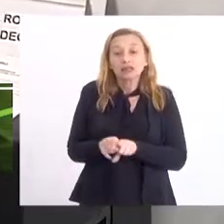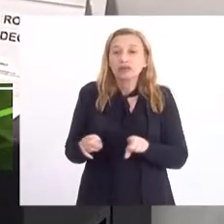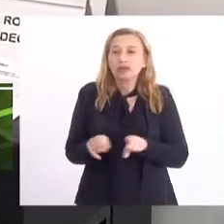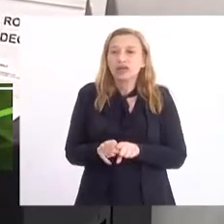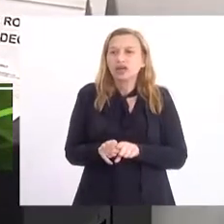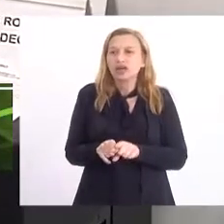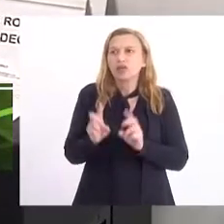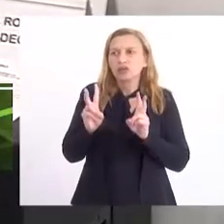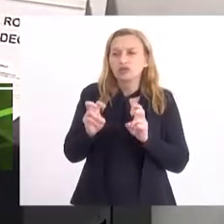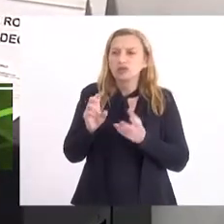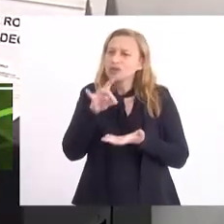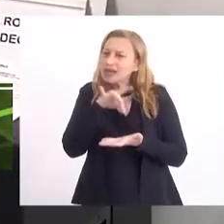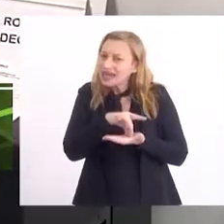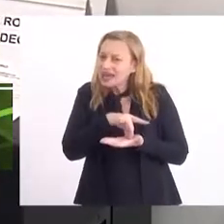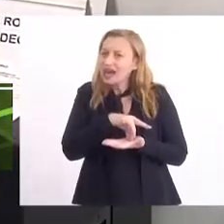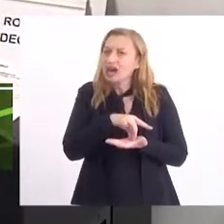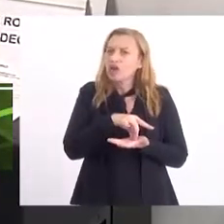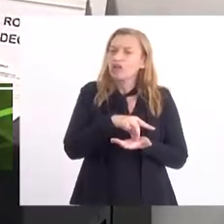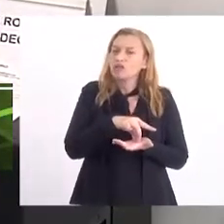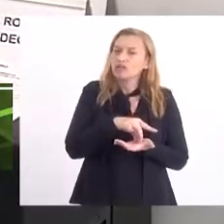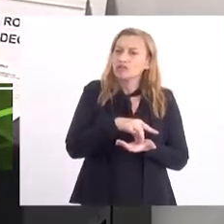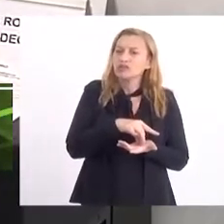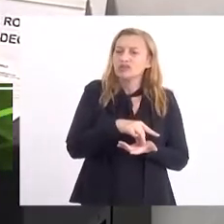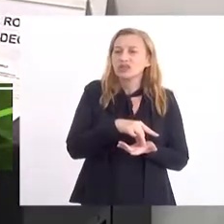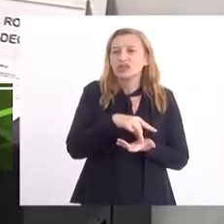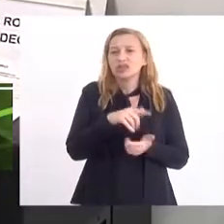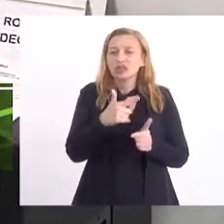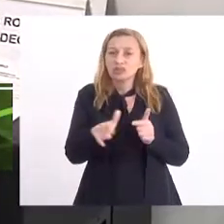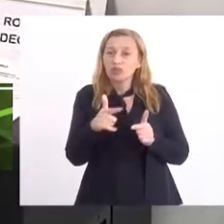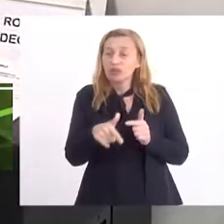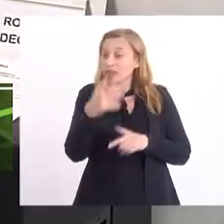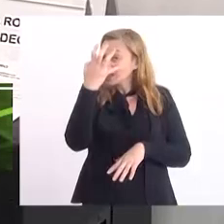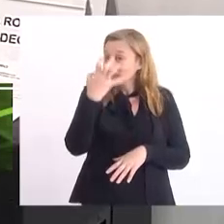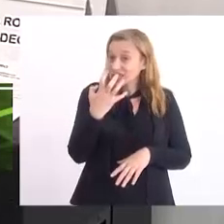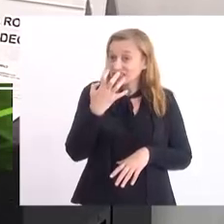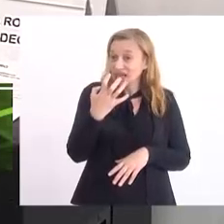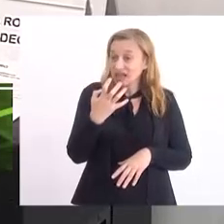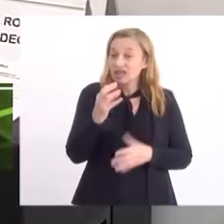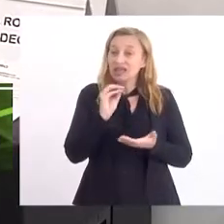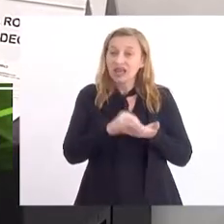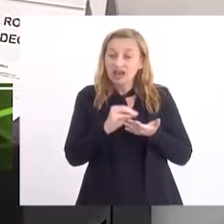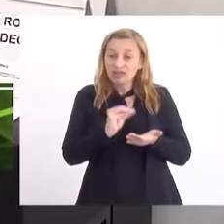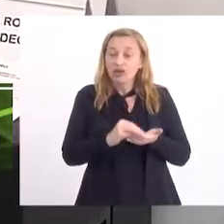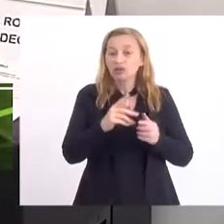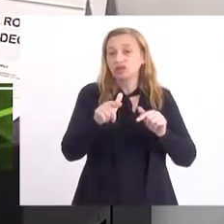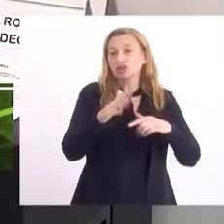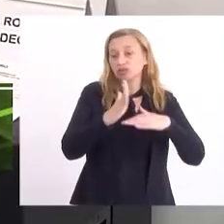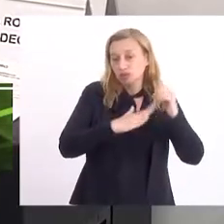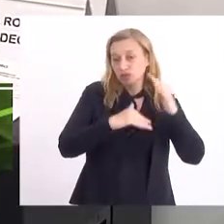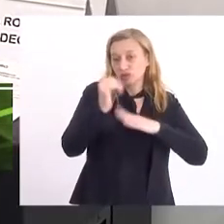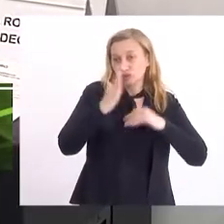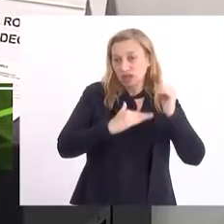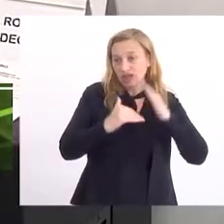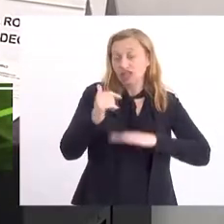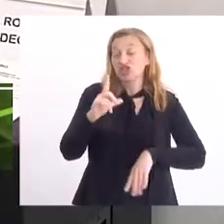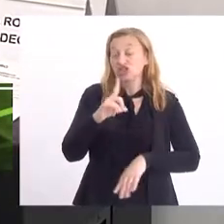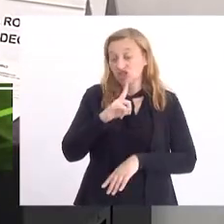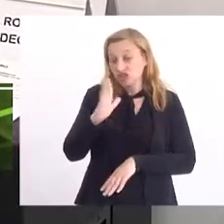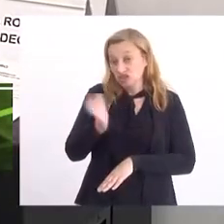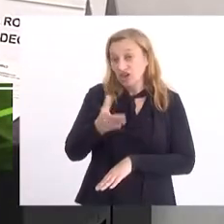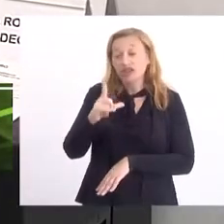uma situação real e crítica e que pode chegar a um colapso, que é a falta de profissionais. Que isso já